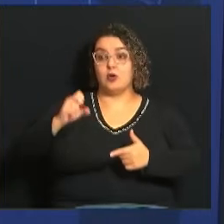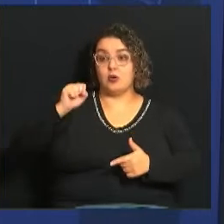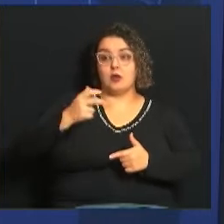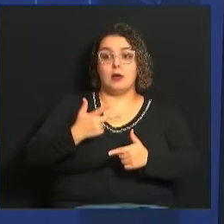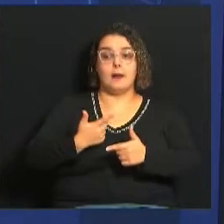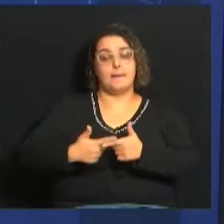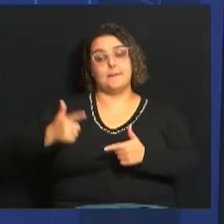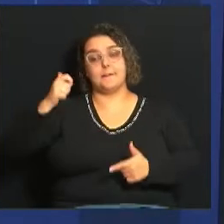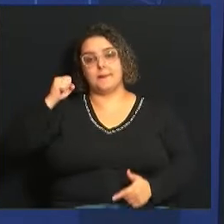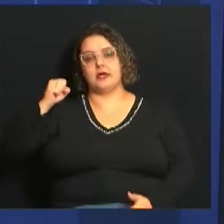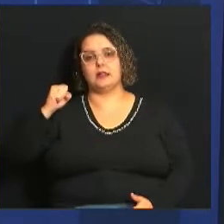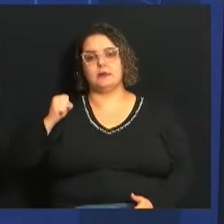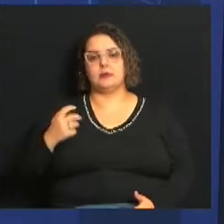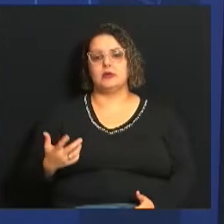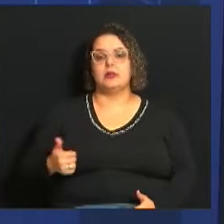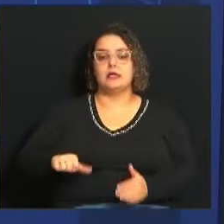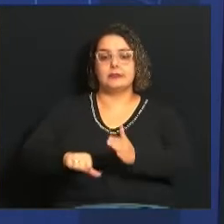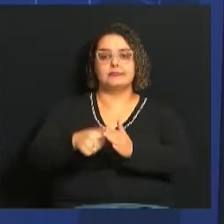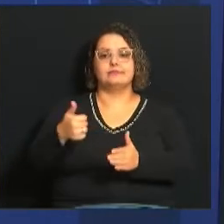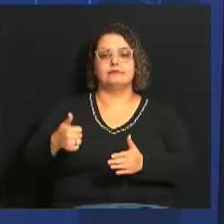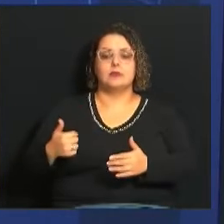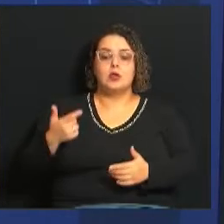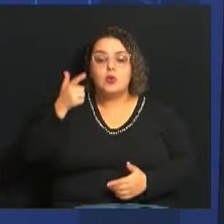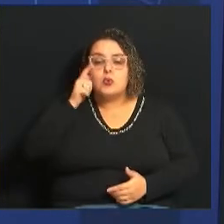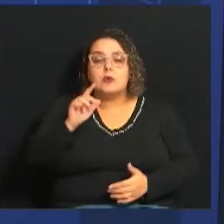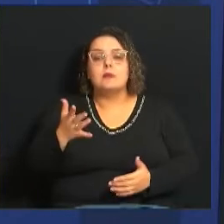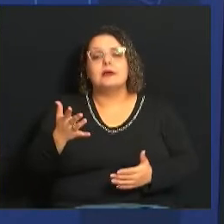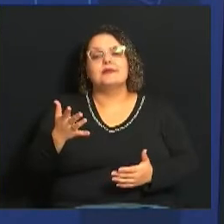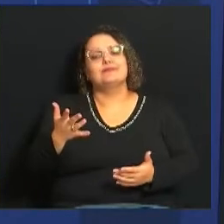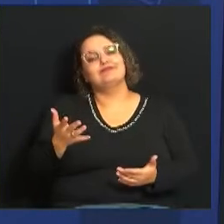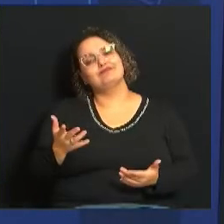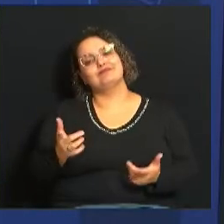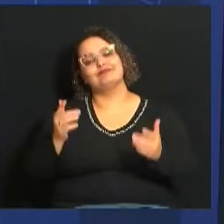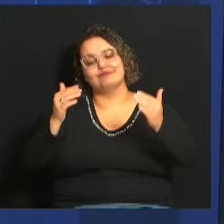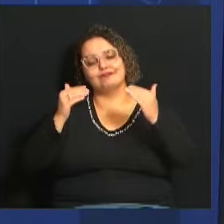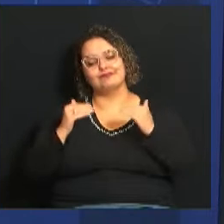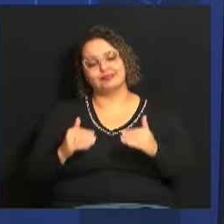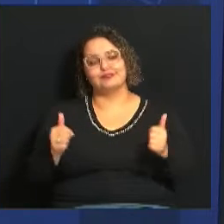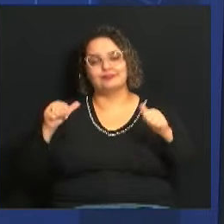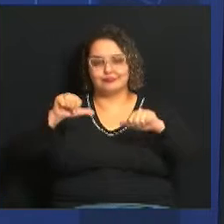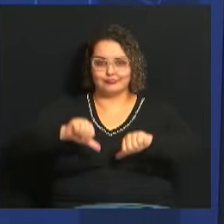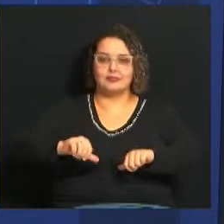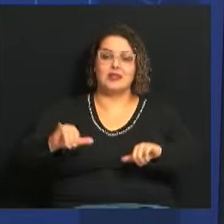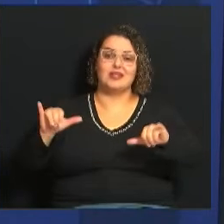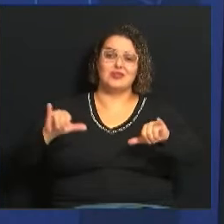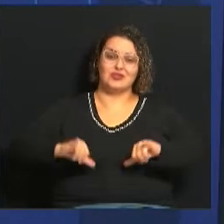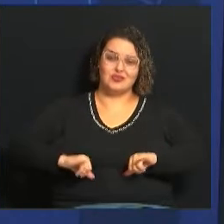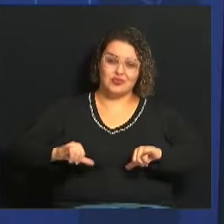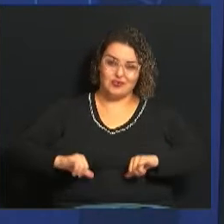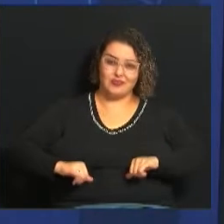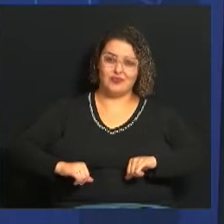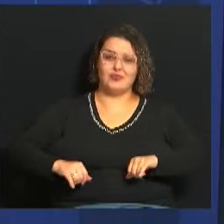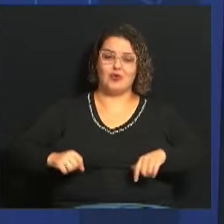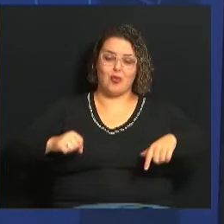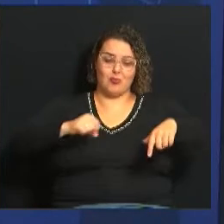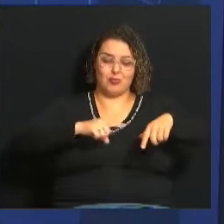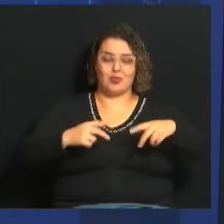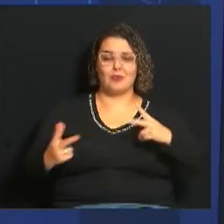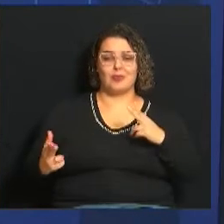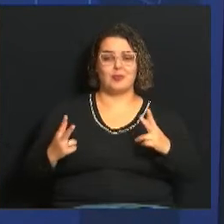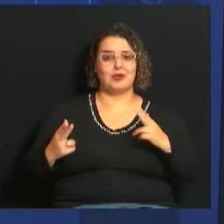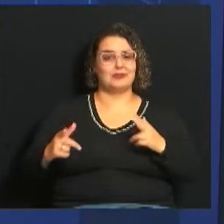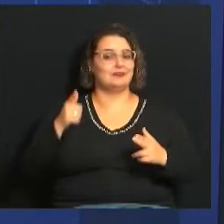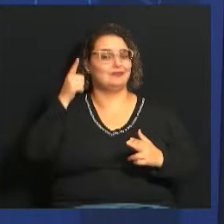de casa, saiu na frente, mas depois o rendimento caiu, sofreu o gol de empate, não teve forças